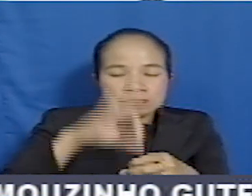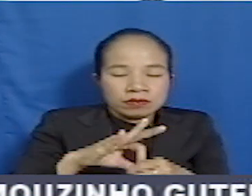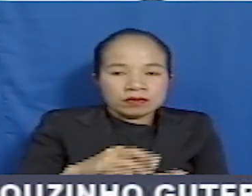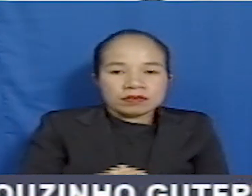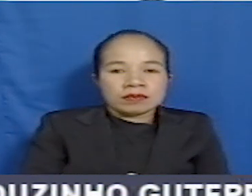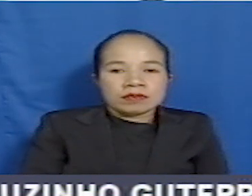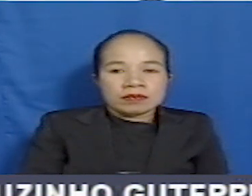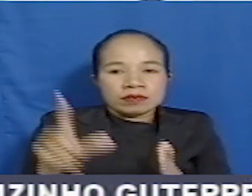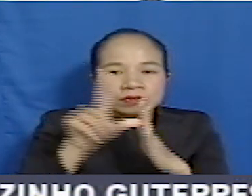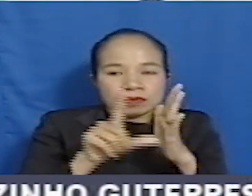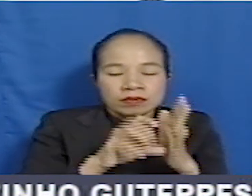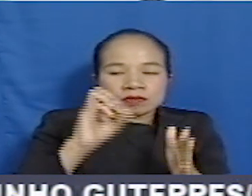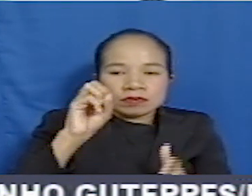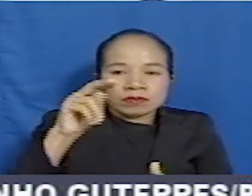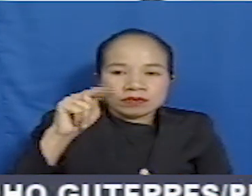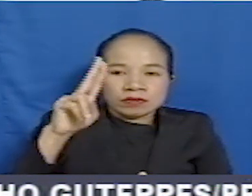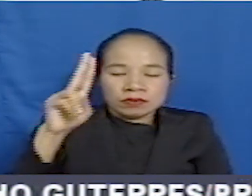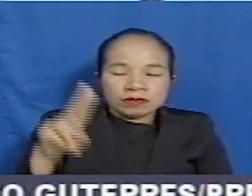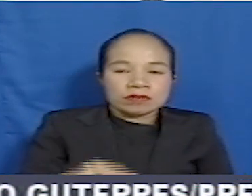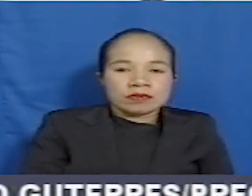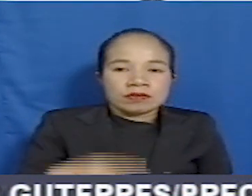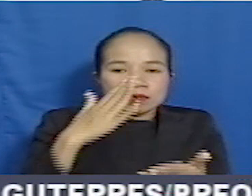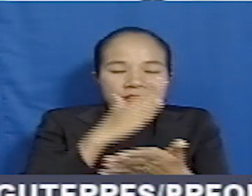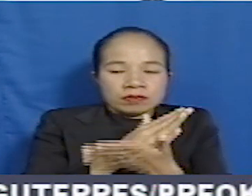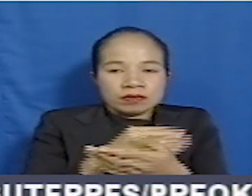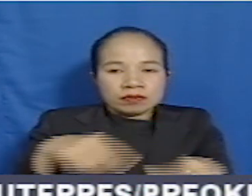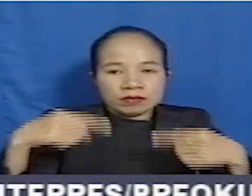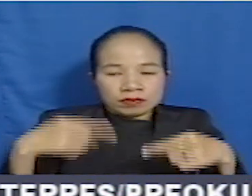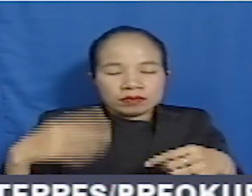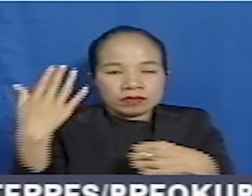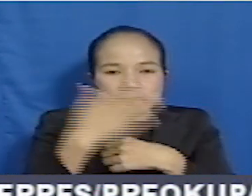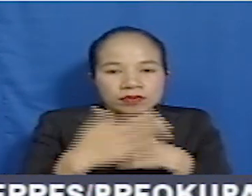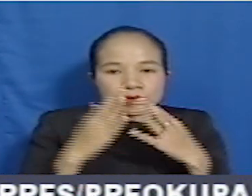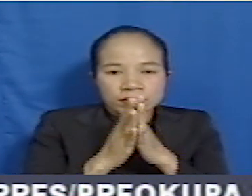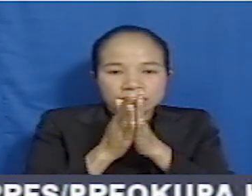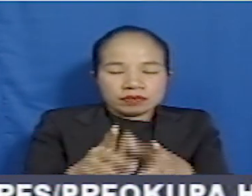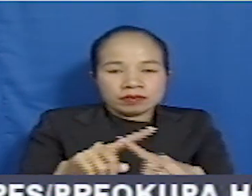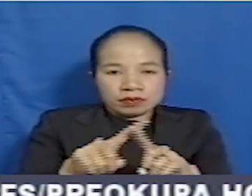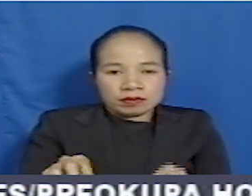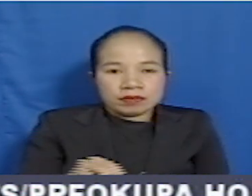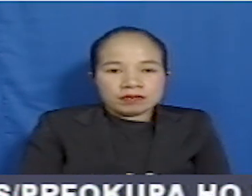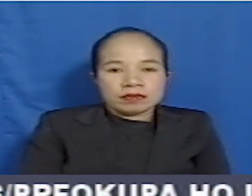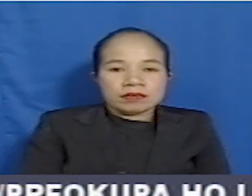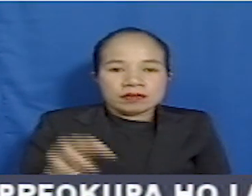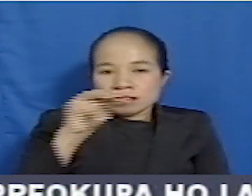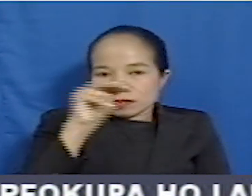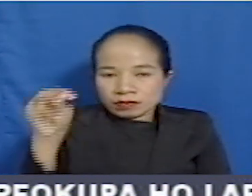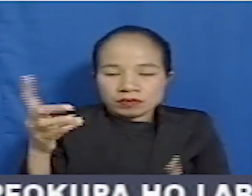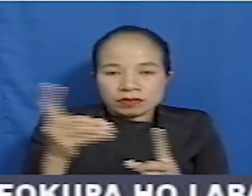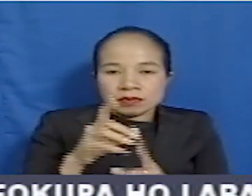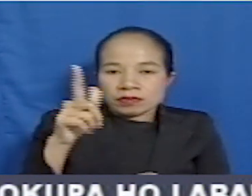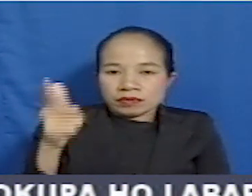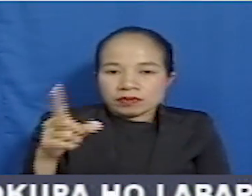ONU com a mediação, prevenção, conflito e a Myanmar. Mais bem, é segunda 21